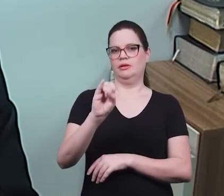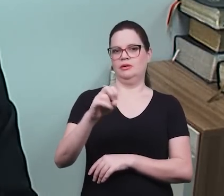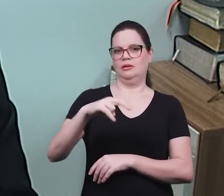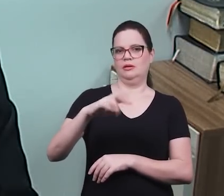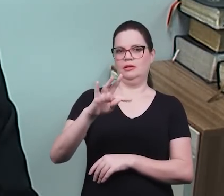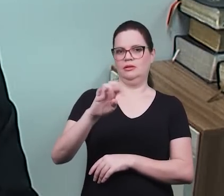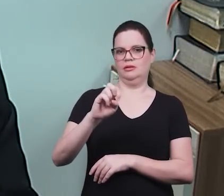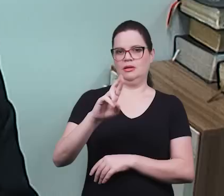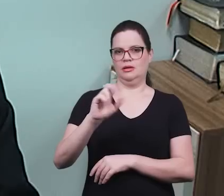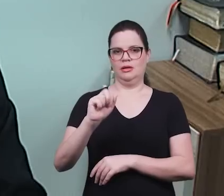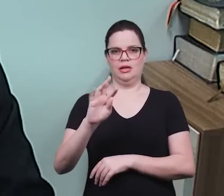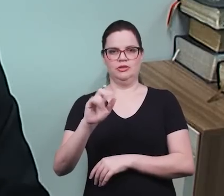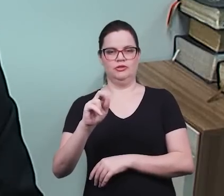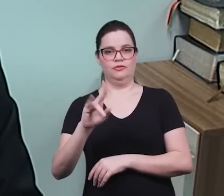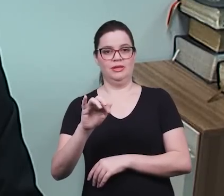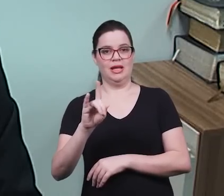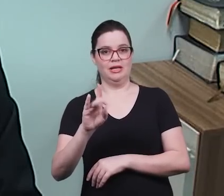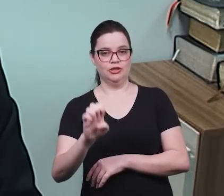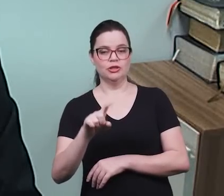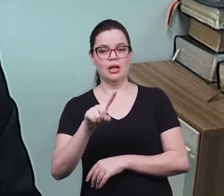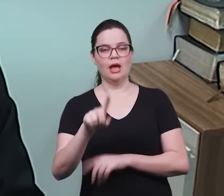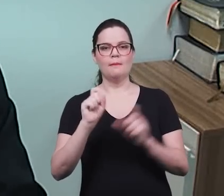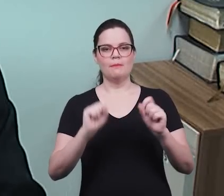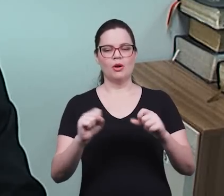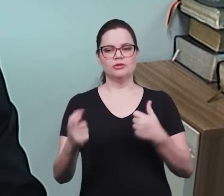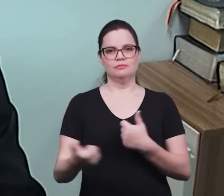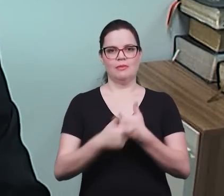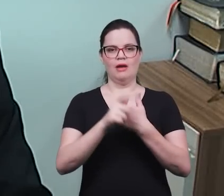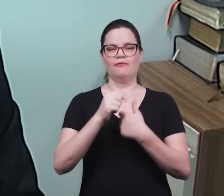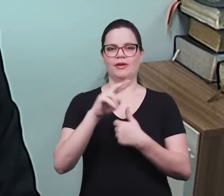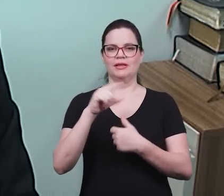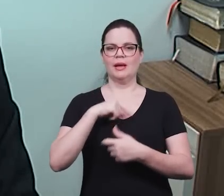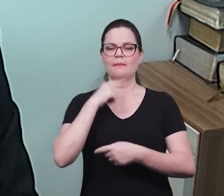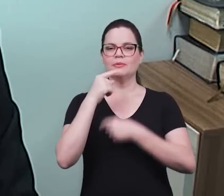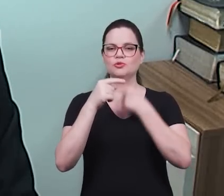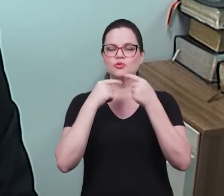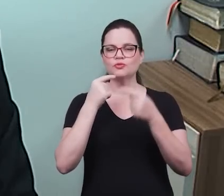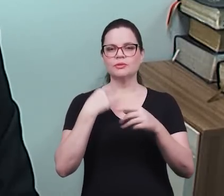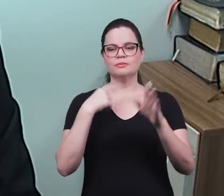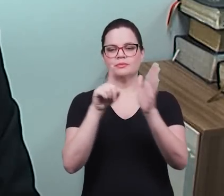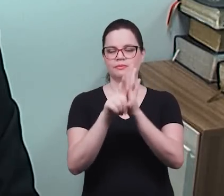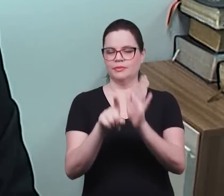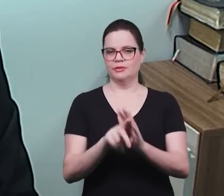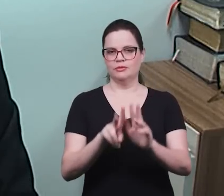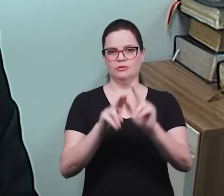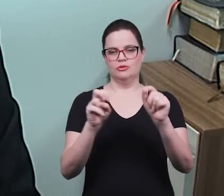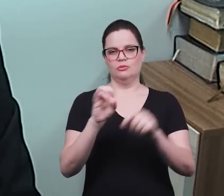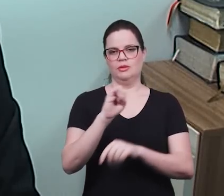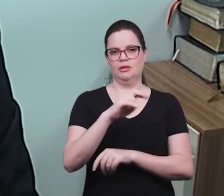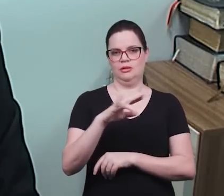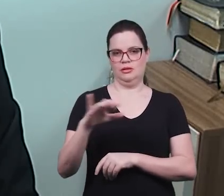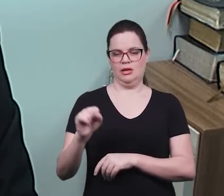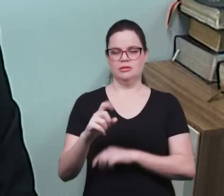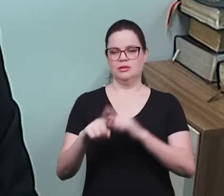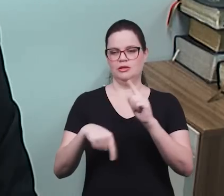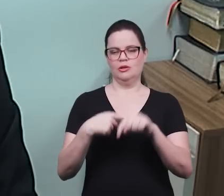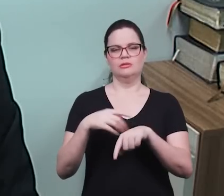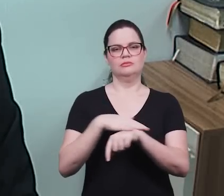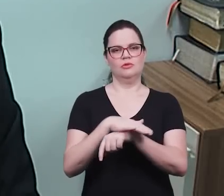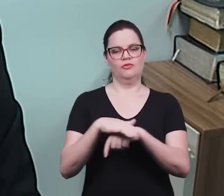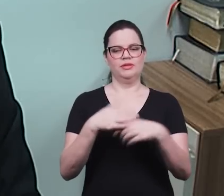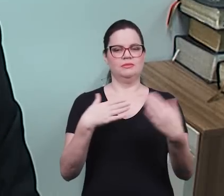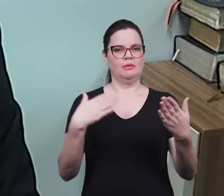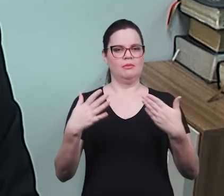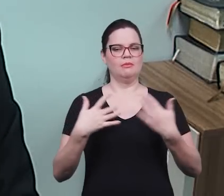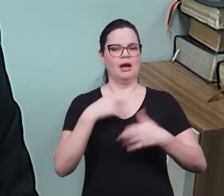aparecer participação ao vivo e ali você vai poder fazer a sua pergunta ou tirar alguma dúvida sobre o INSS. E assim nós vamos conversando aqui,